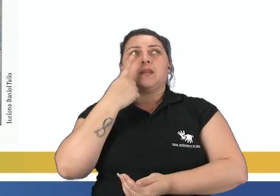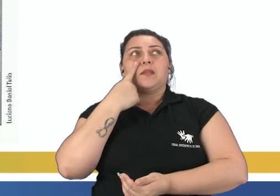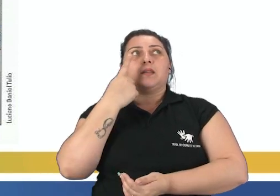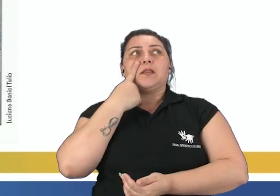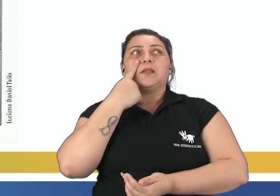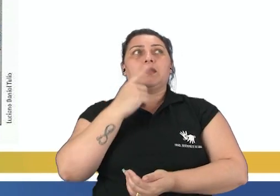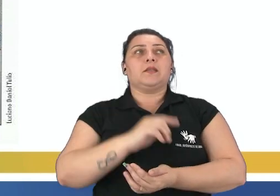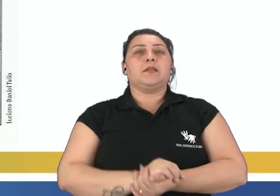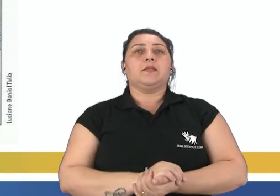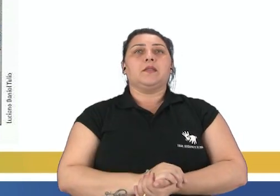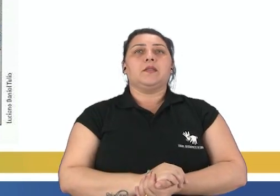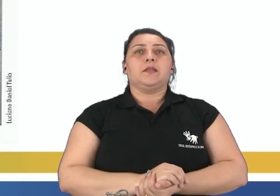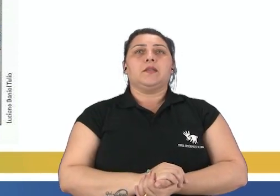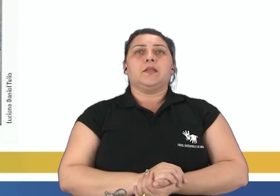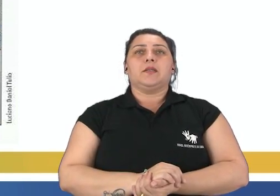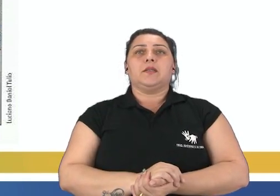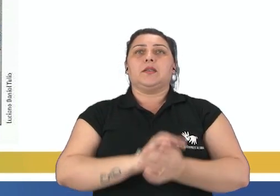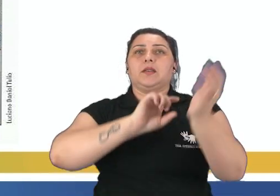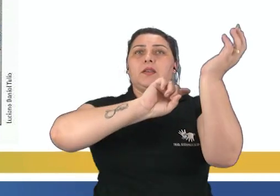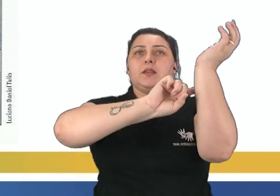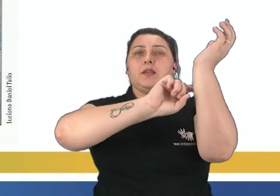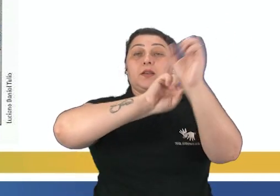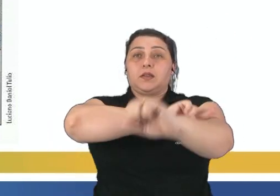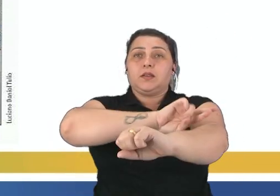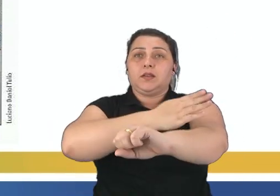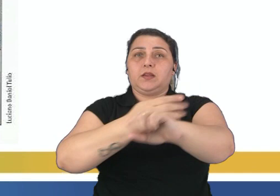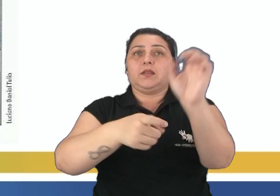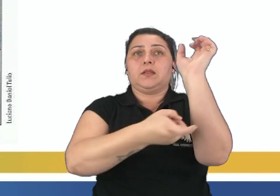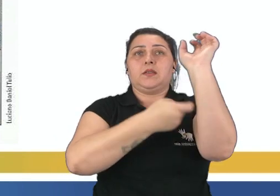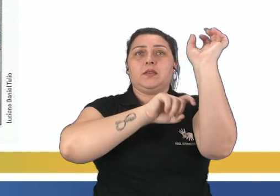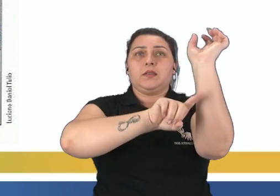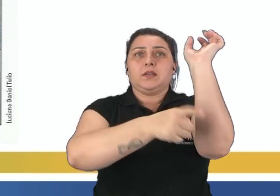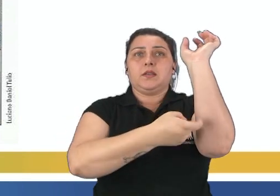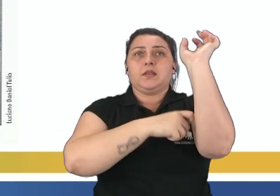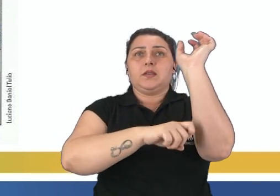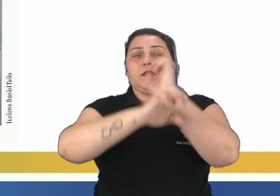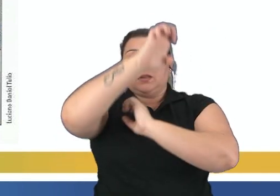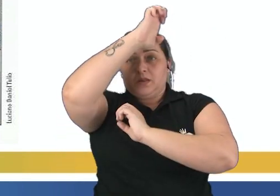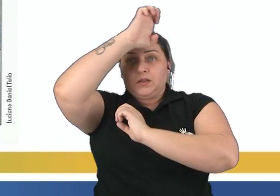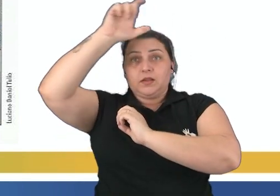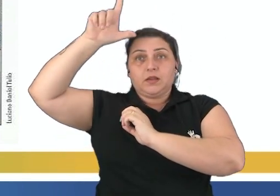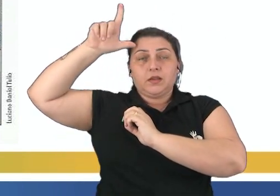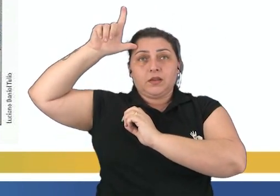só, tinha o município de Rio Branco, Chapuri,